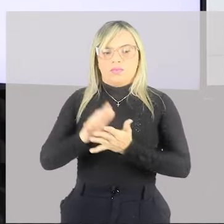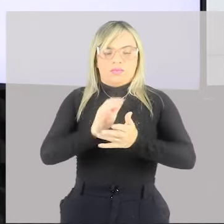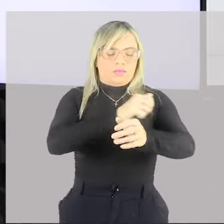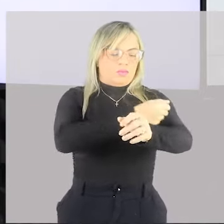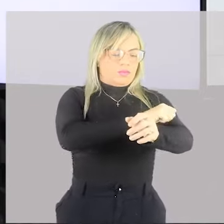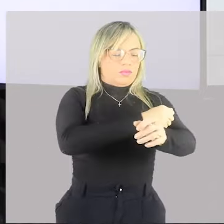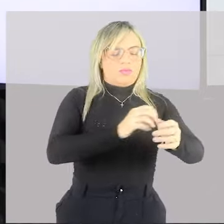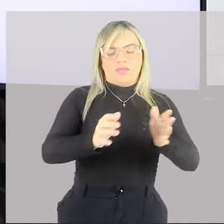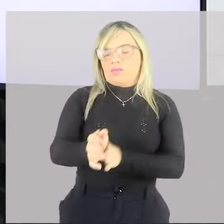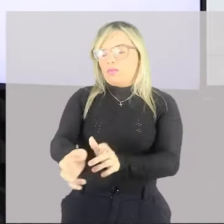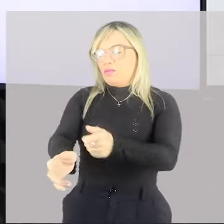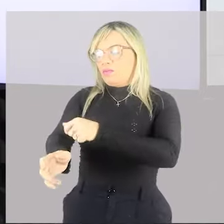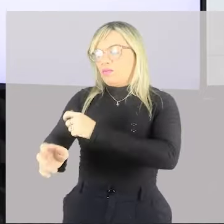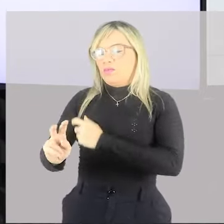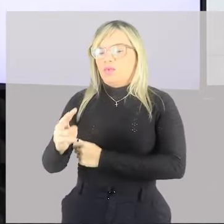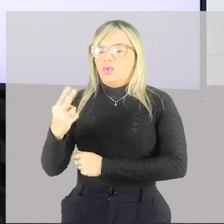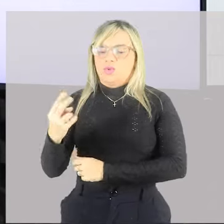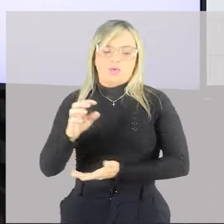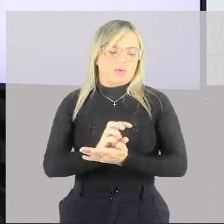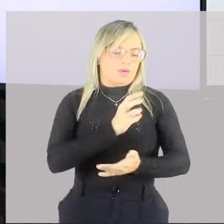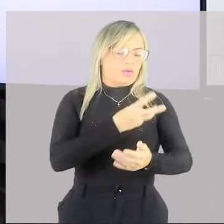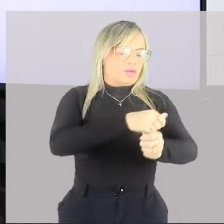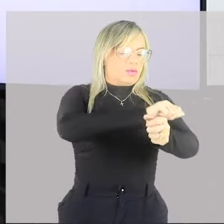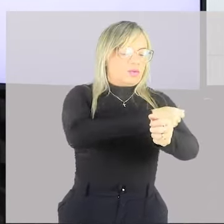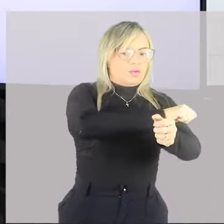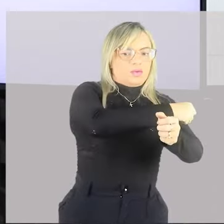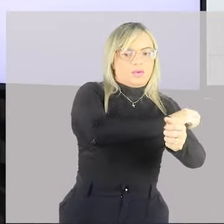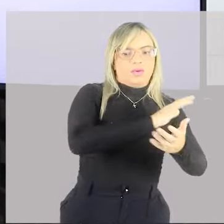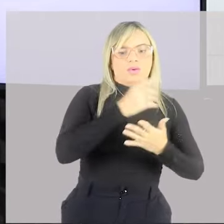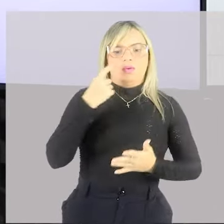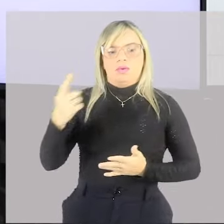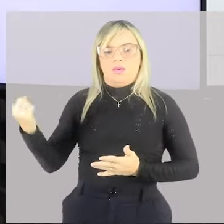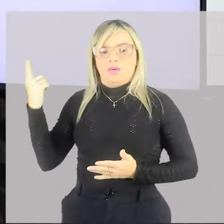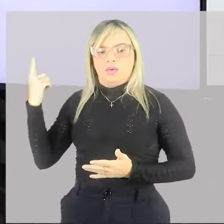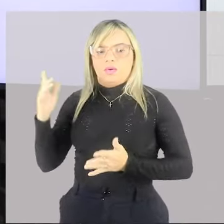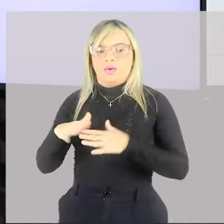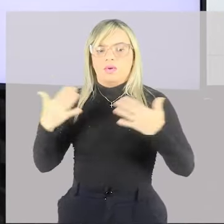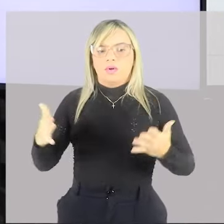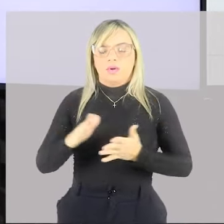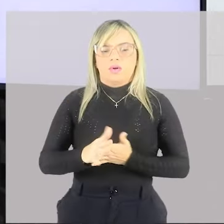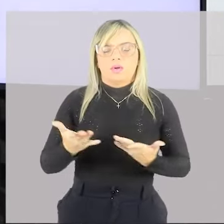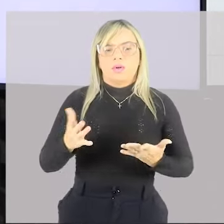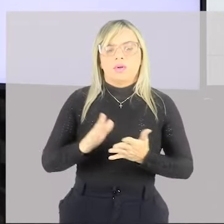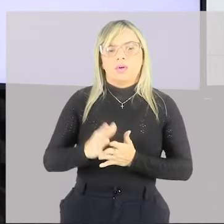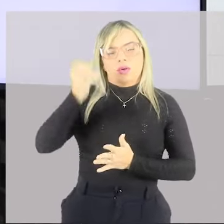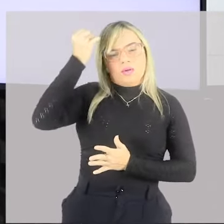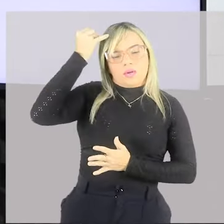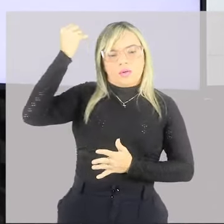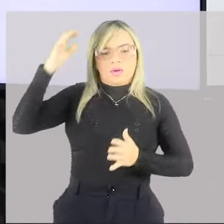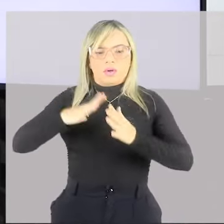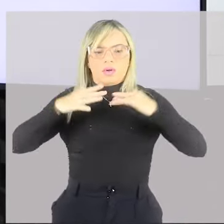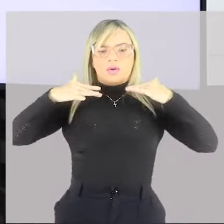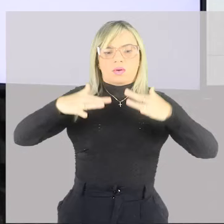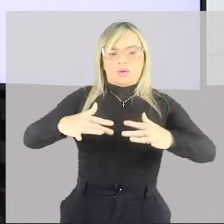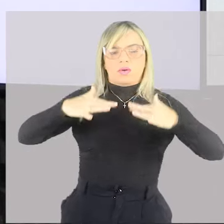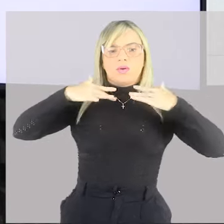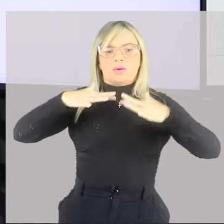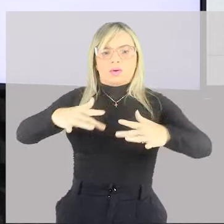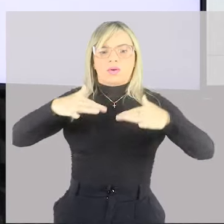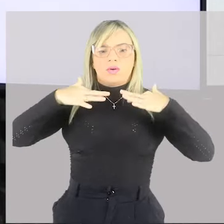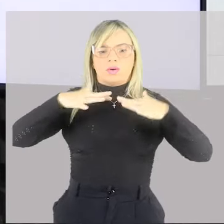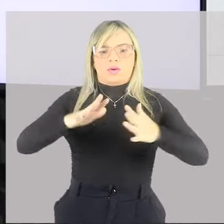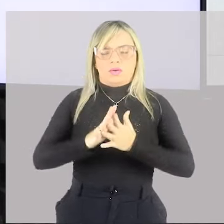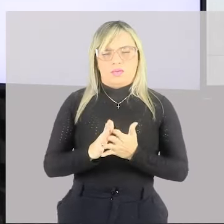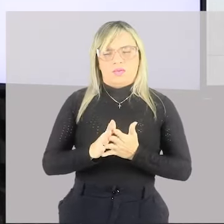lado só tem duas do outro né uma a h uma segunda peça atravessa então para dar ideia de movimento e pera aí